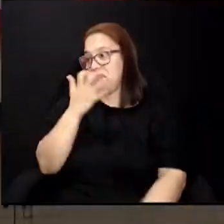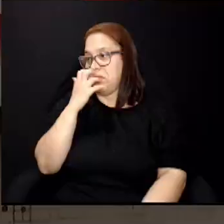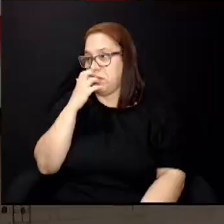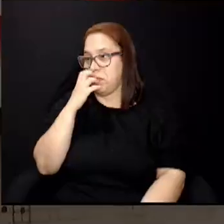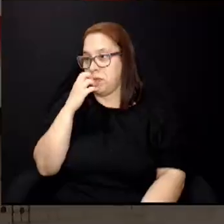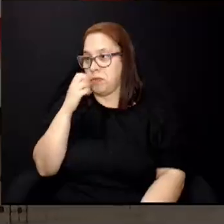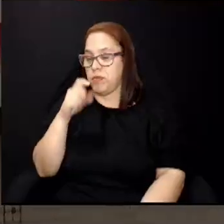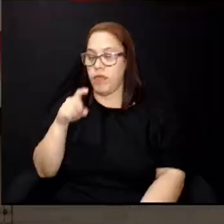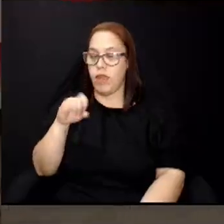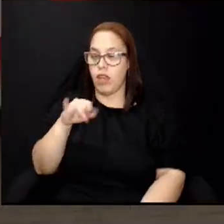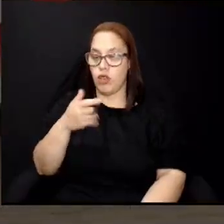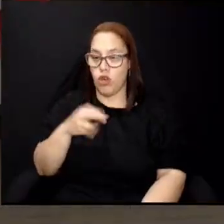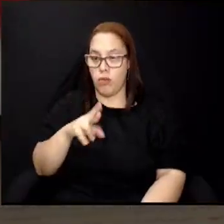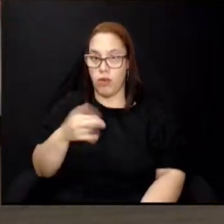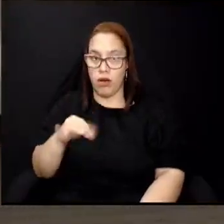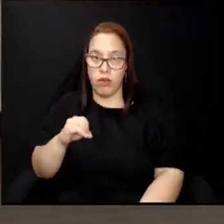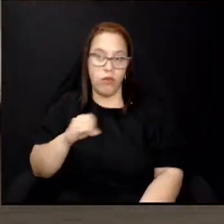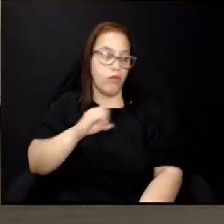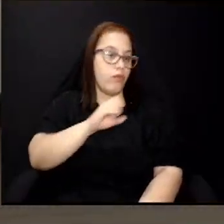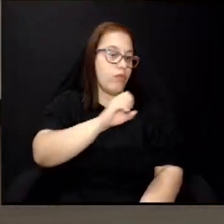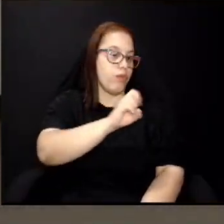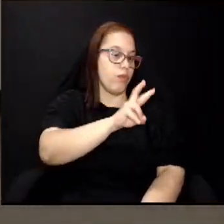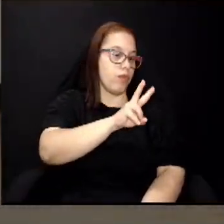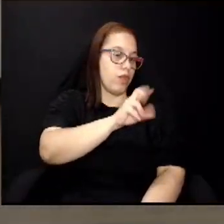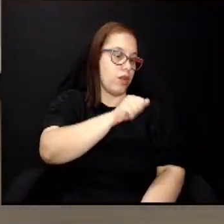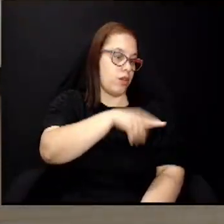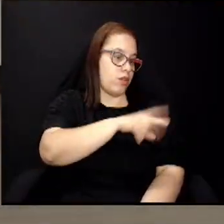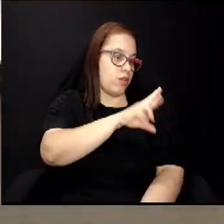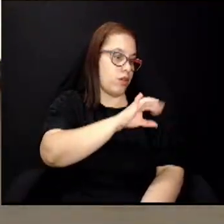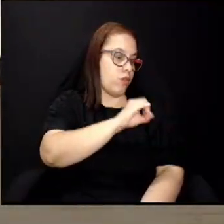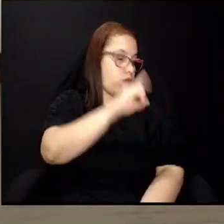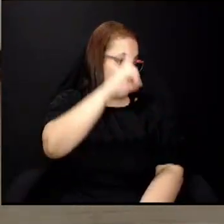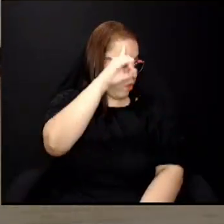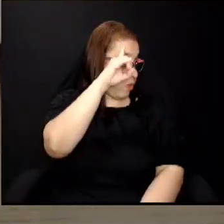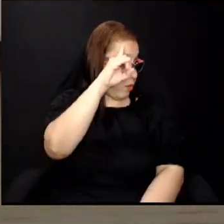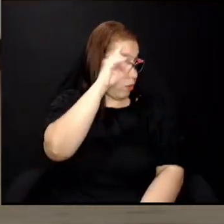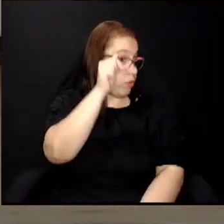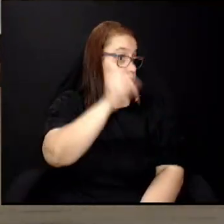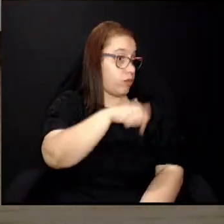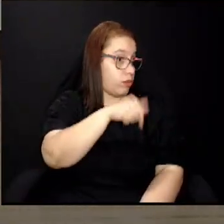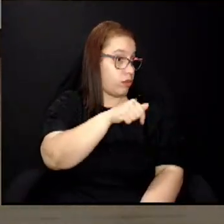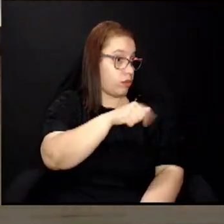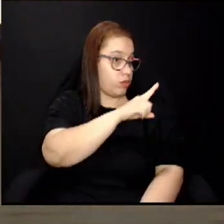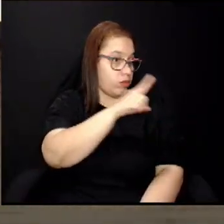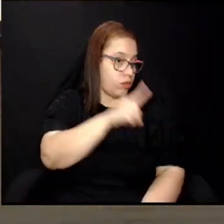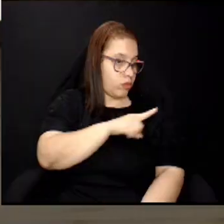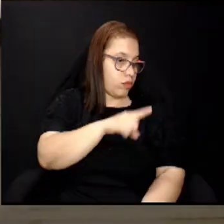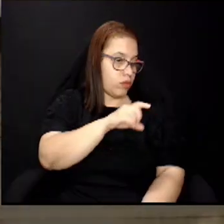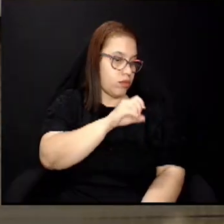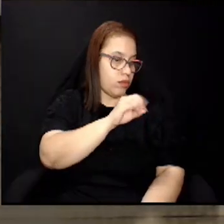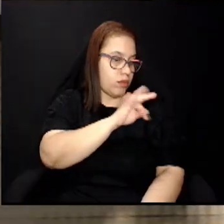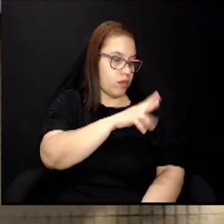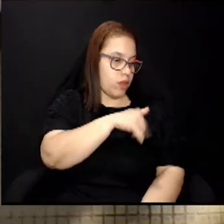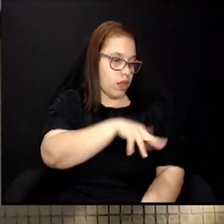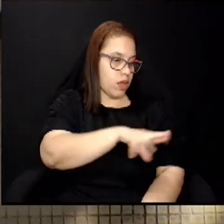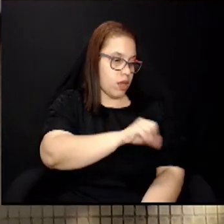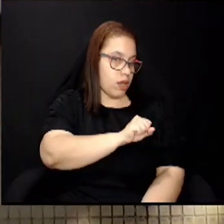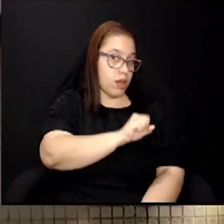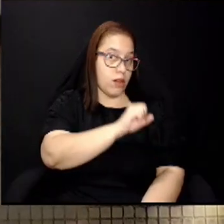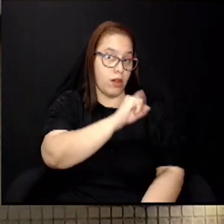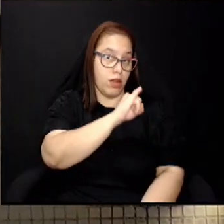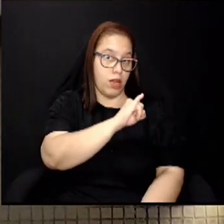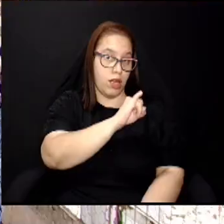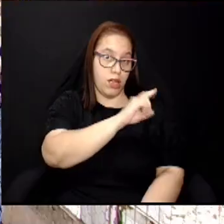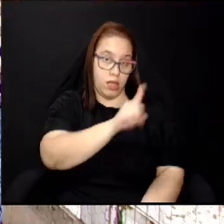né? Evandro, e no seu dia a dia aqui como zootecnista do IZ, quais são